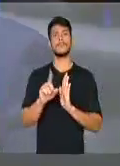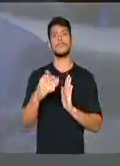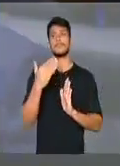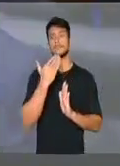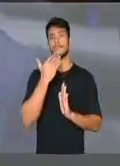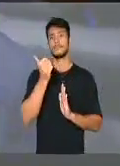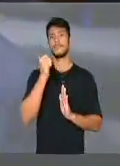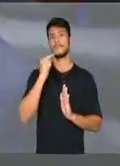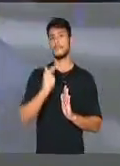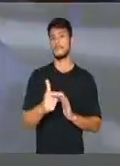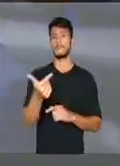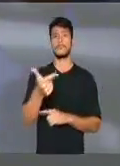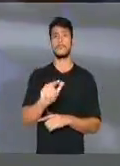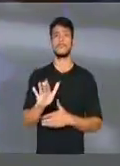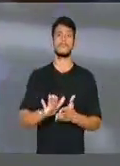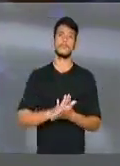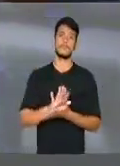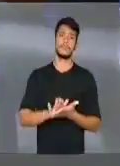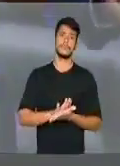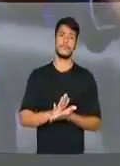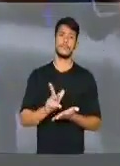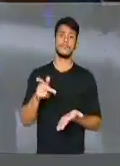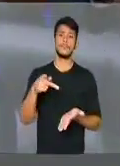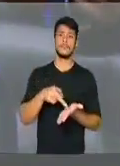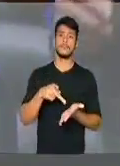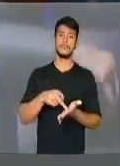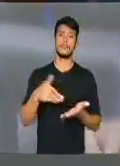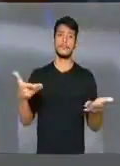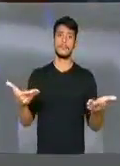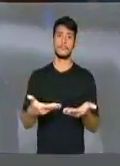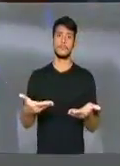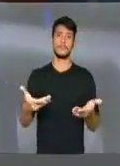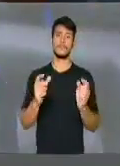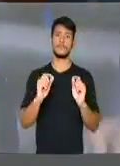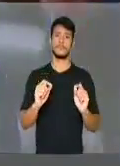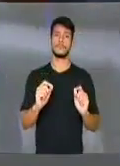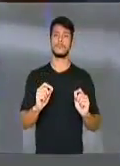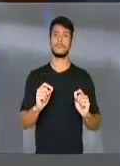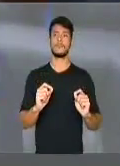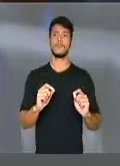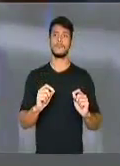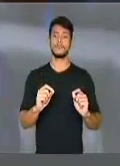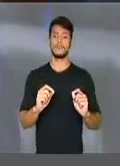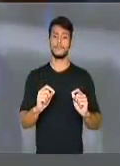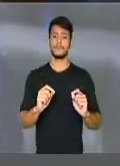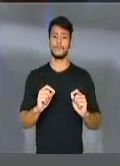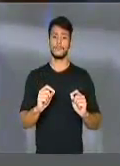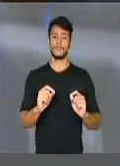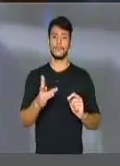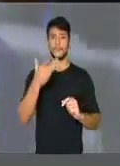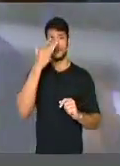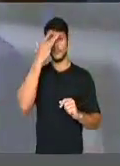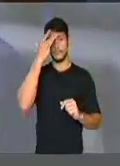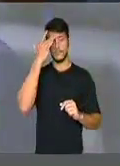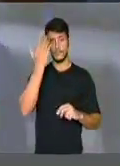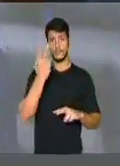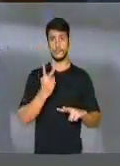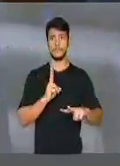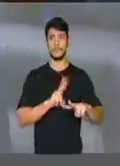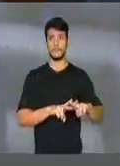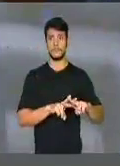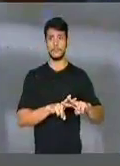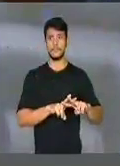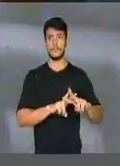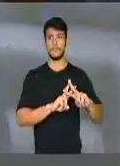que não ter nada. A realidade de hoje no Brasil é que o preso tinha direito a